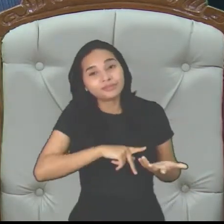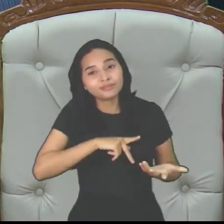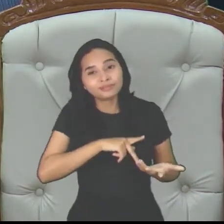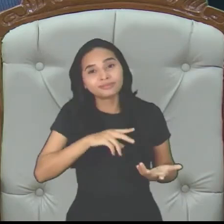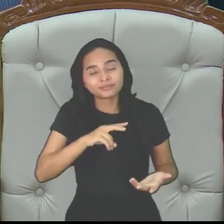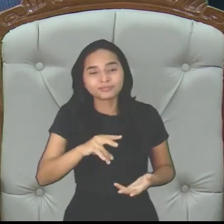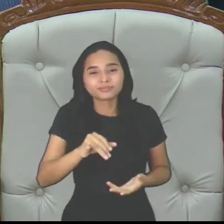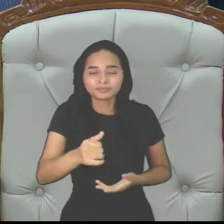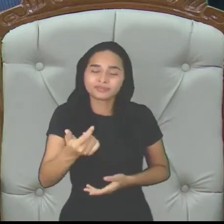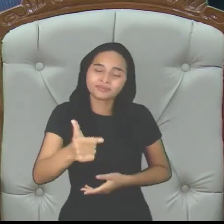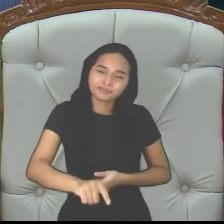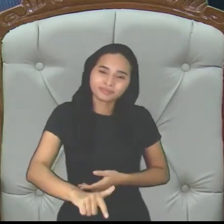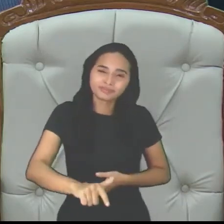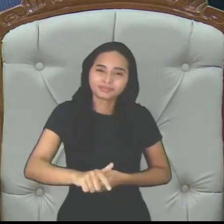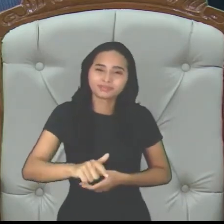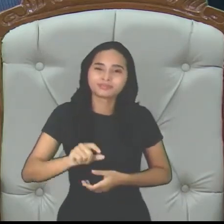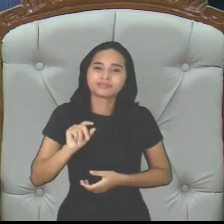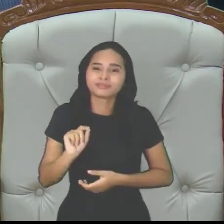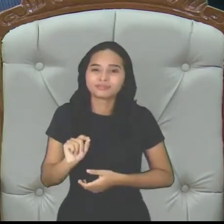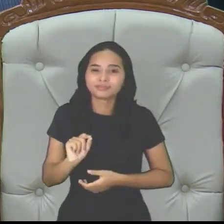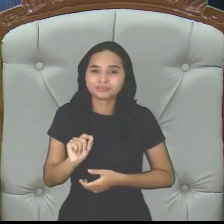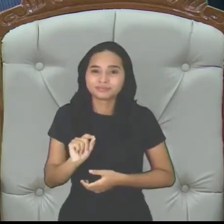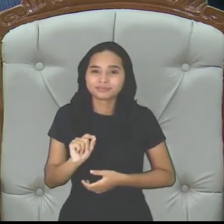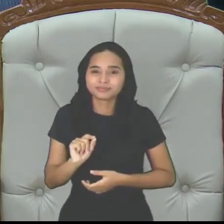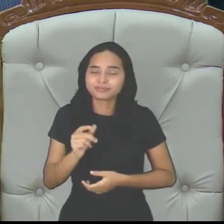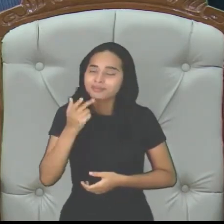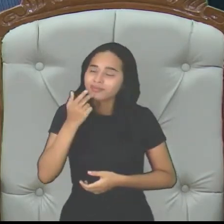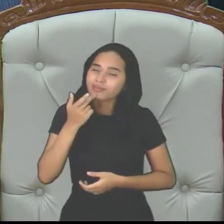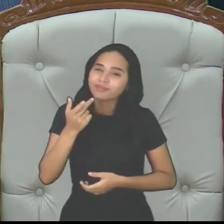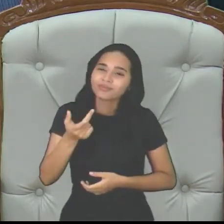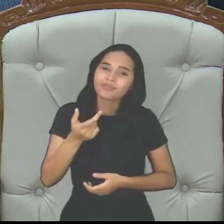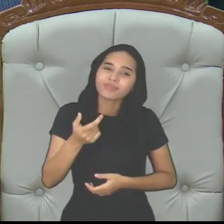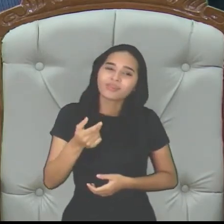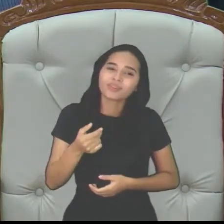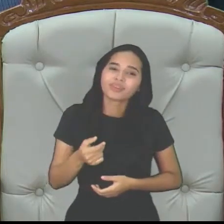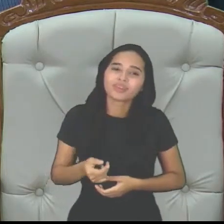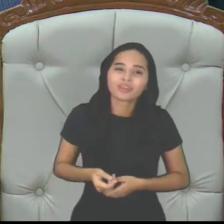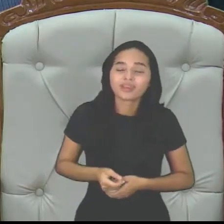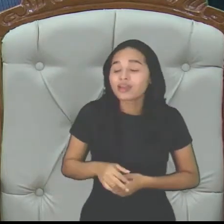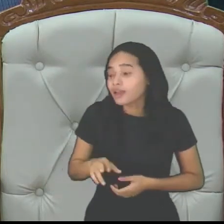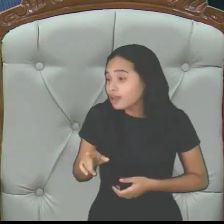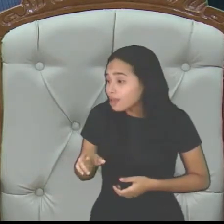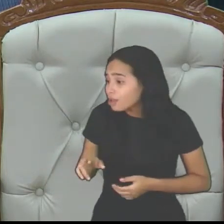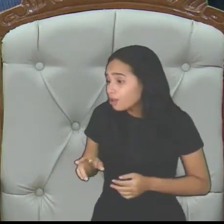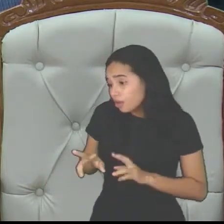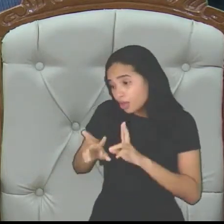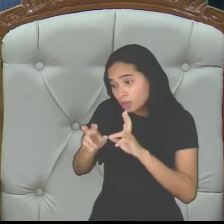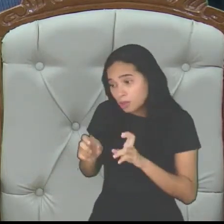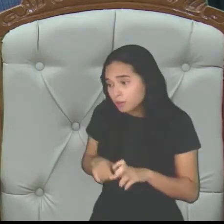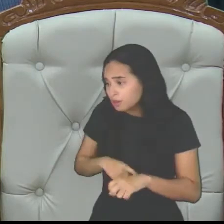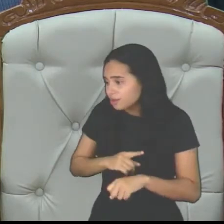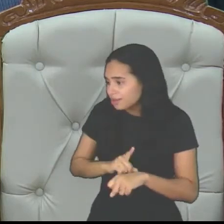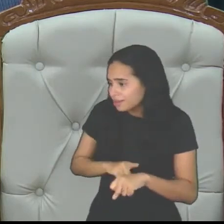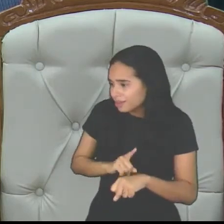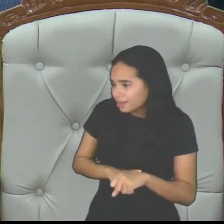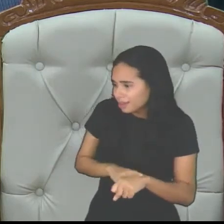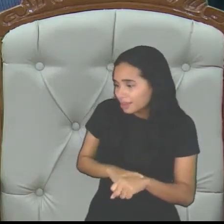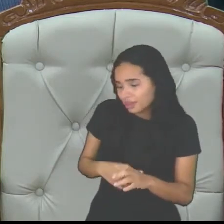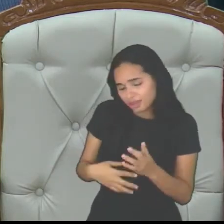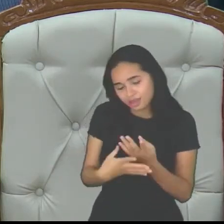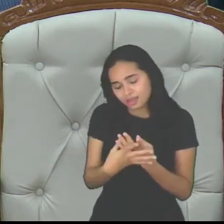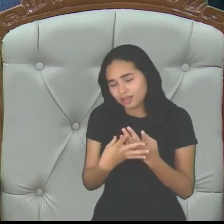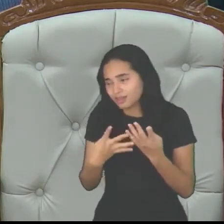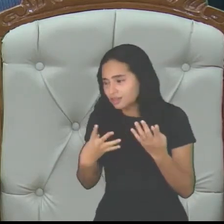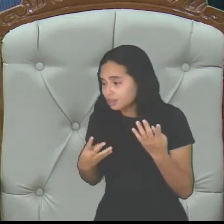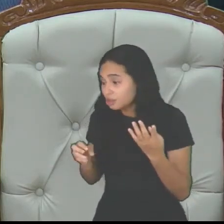vai outra vez falar que, irmãos, acerca dos tempos e das estações